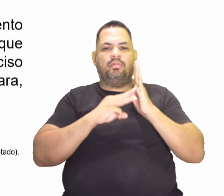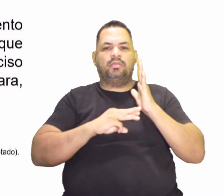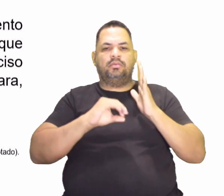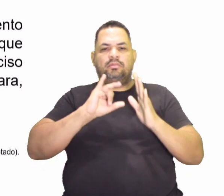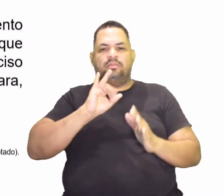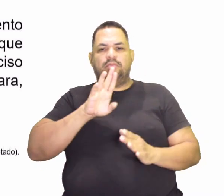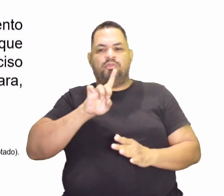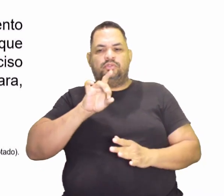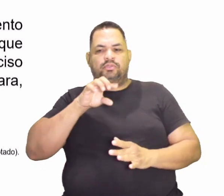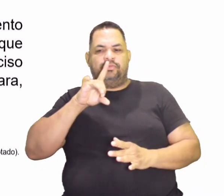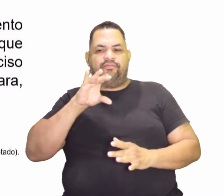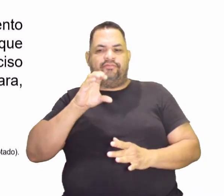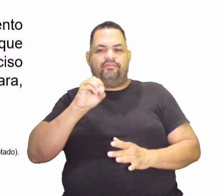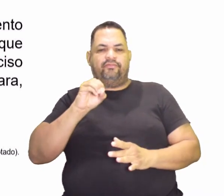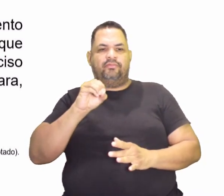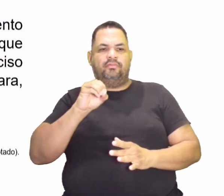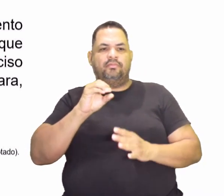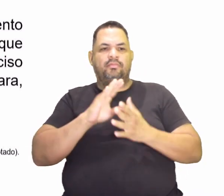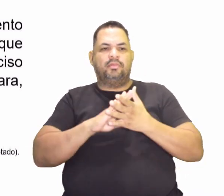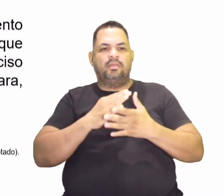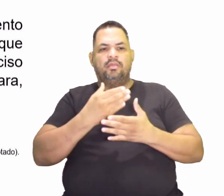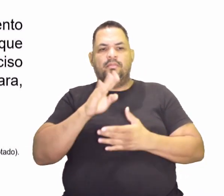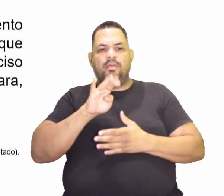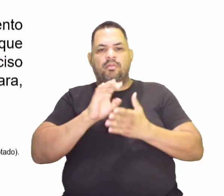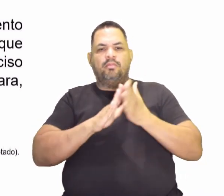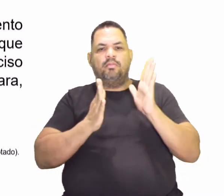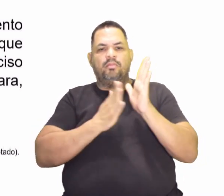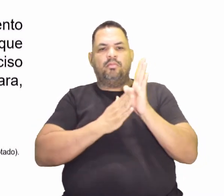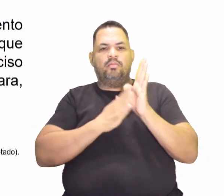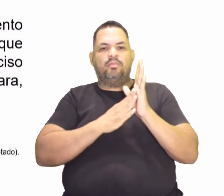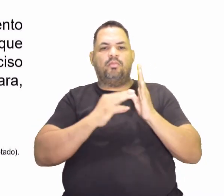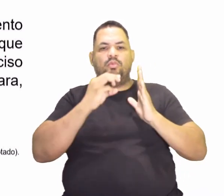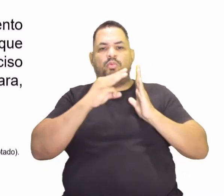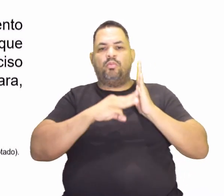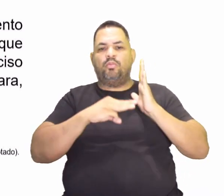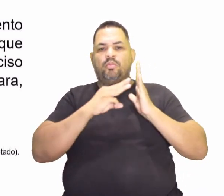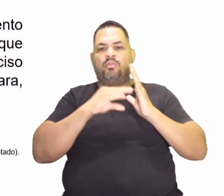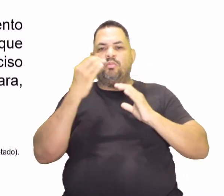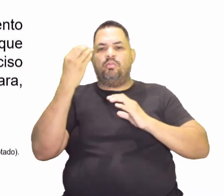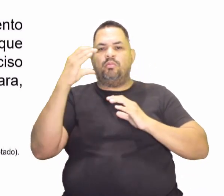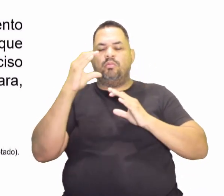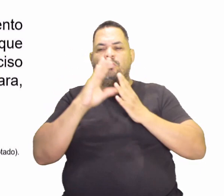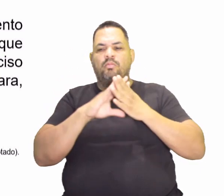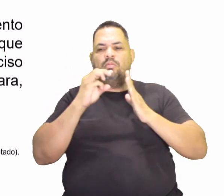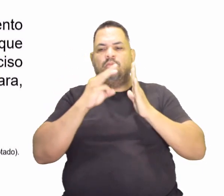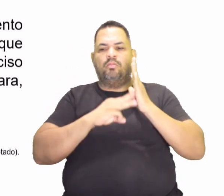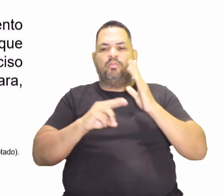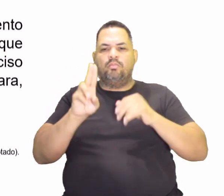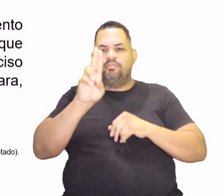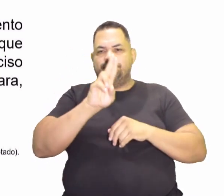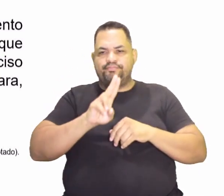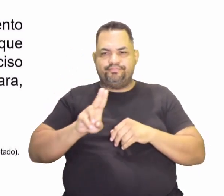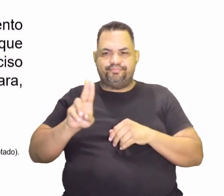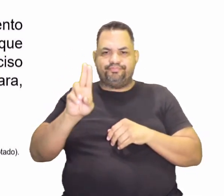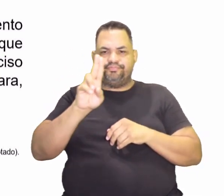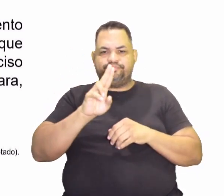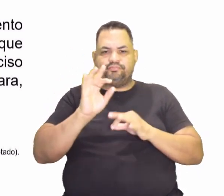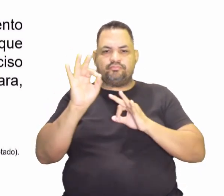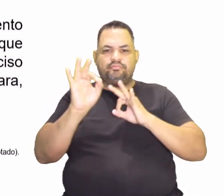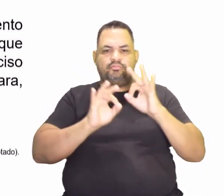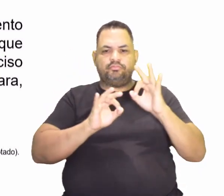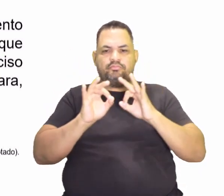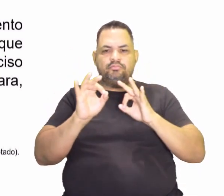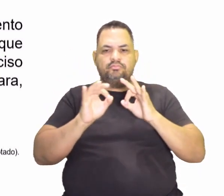indutivo. Que Bacon propõe um novo modelo da ciência, né? Um método que, usado,